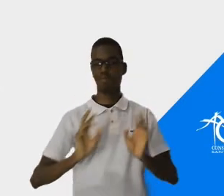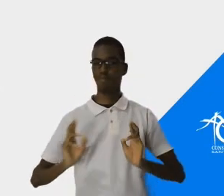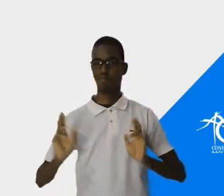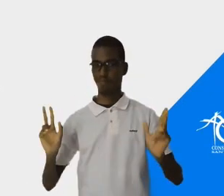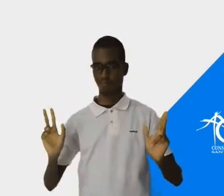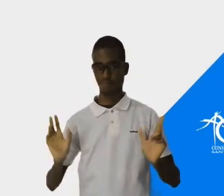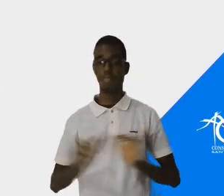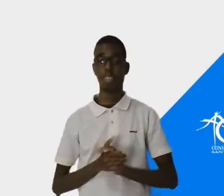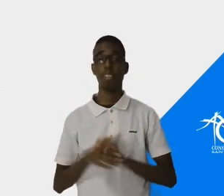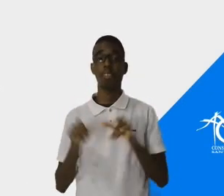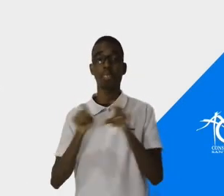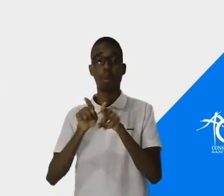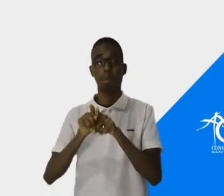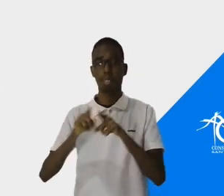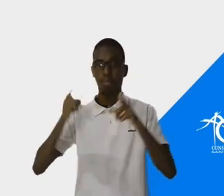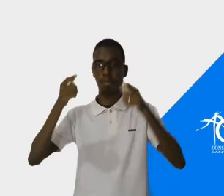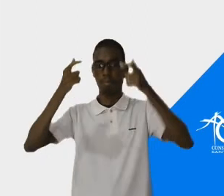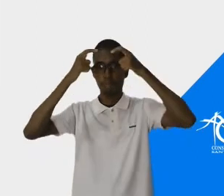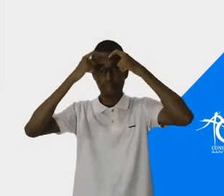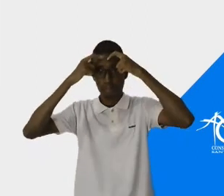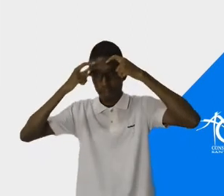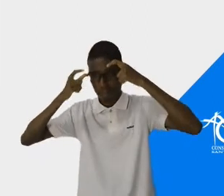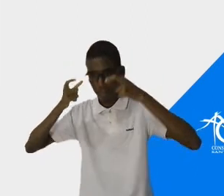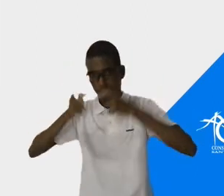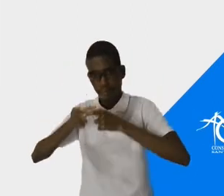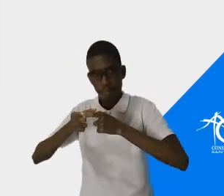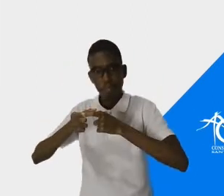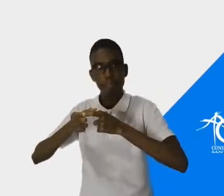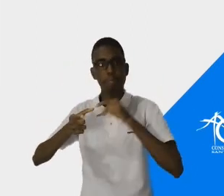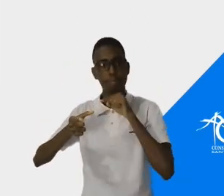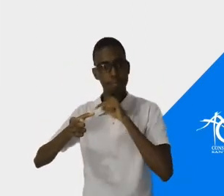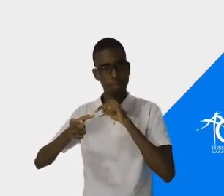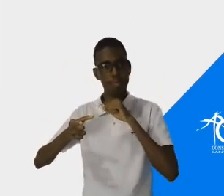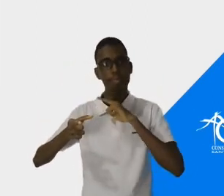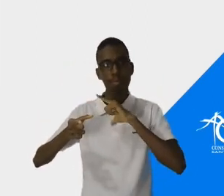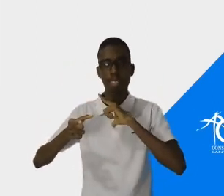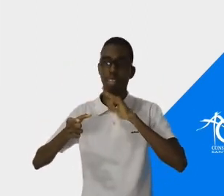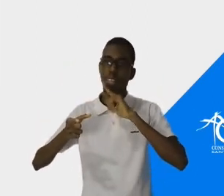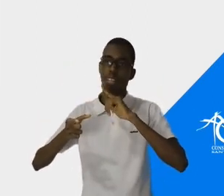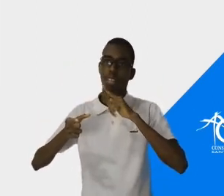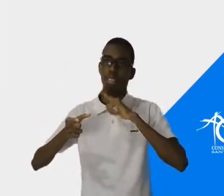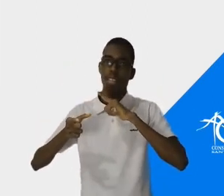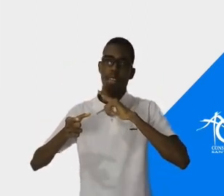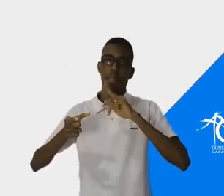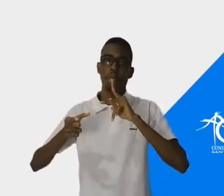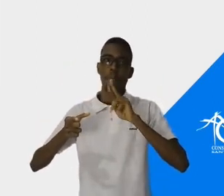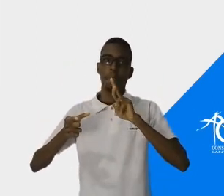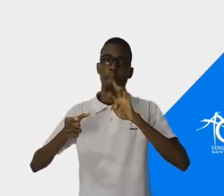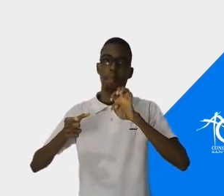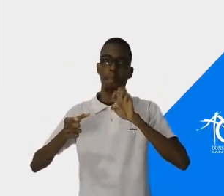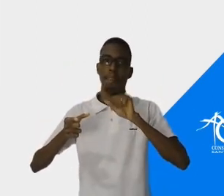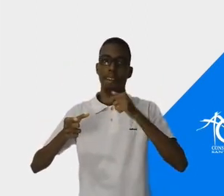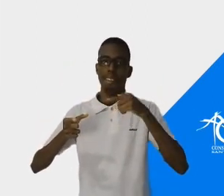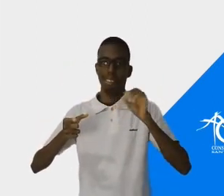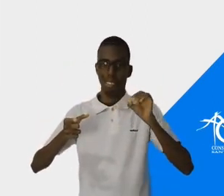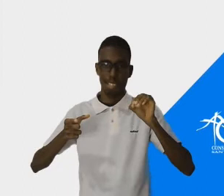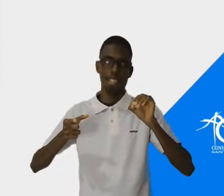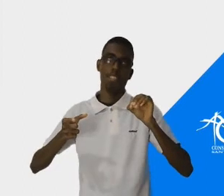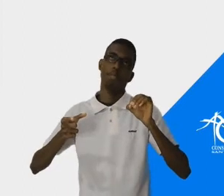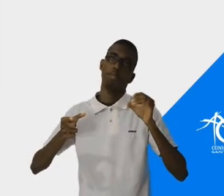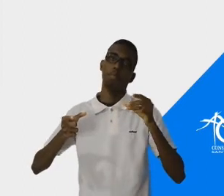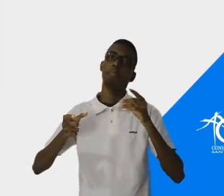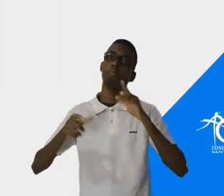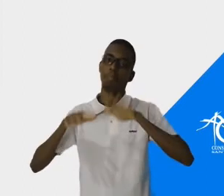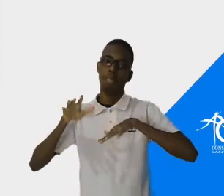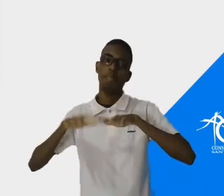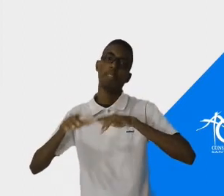hidrocefalias, seja por hidrocefalia de pressão normal, seja, né, quando o paciente pode ser